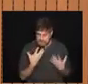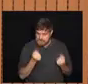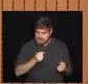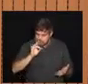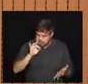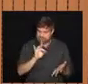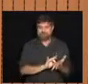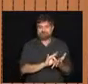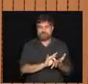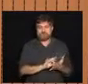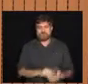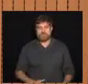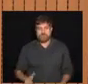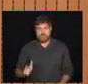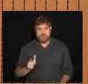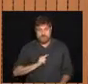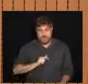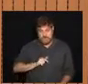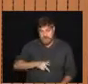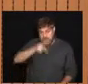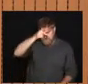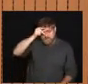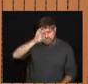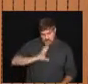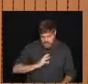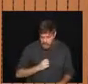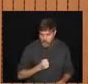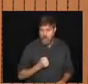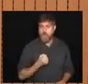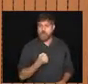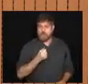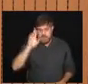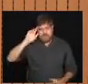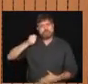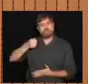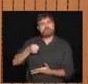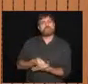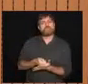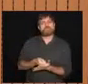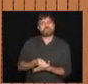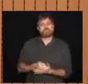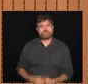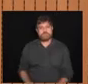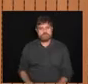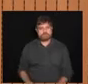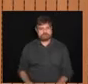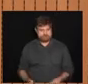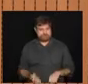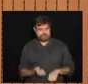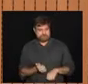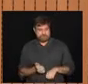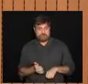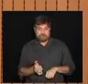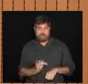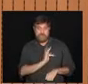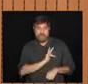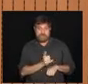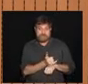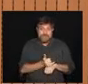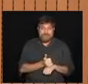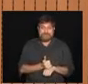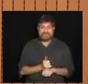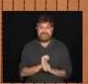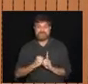hoje, acho que com bastante coragem para tomar essa decisão técnica, mas que envolve um